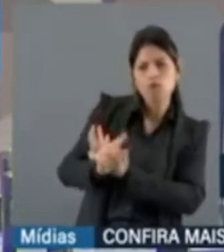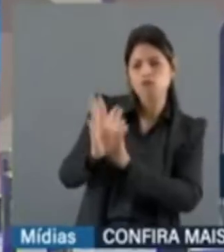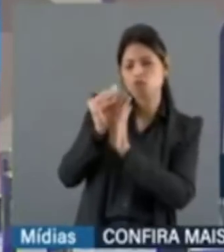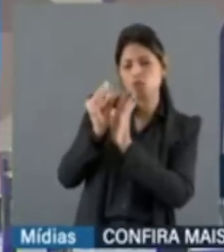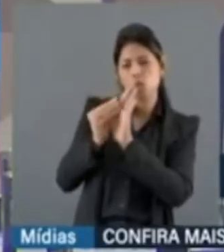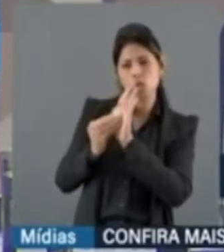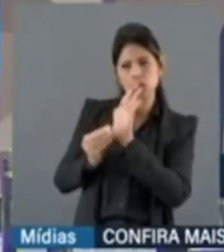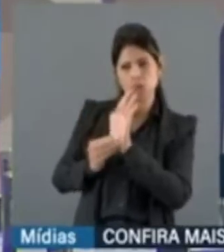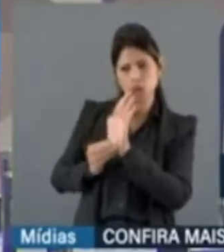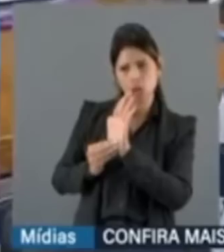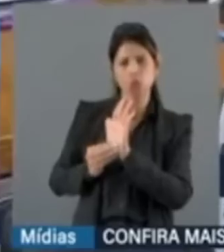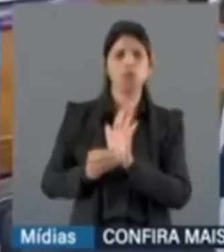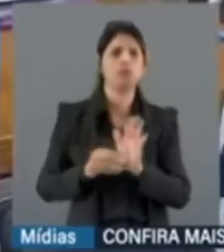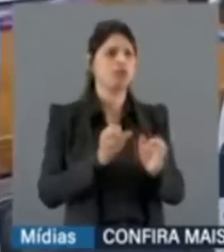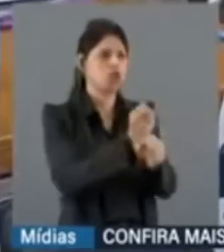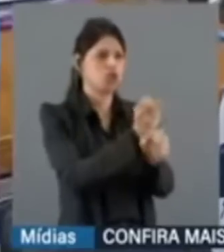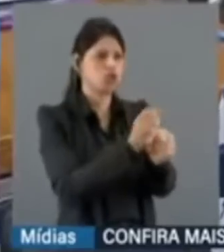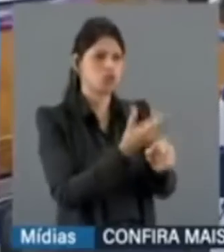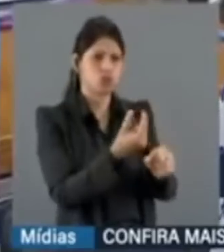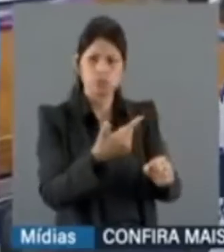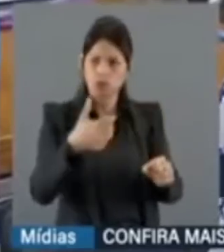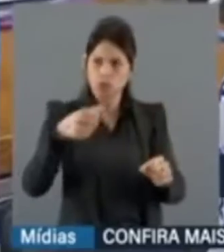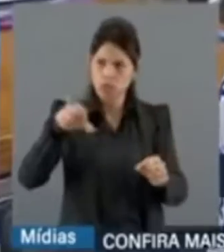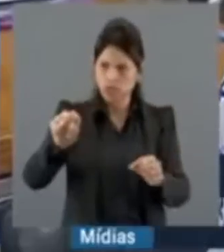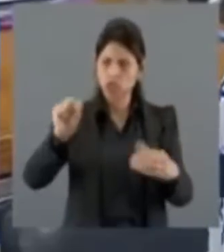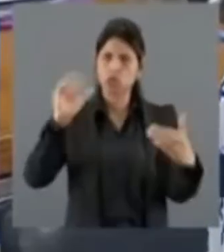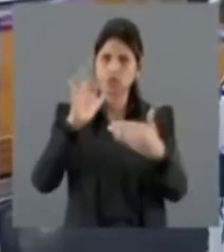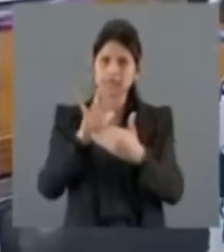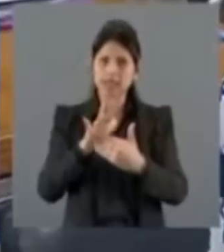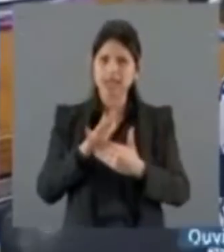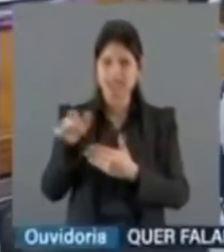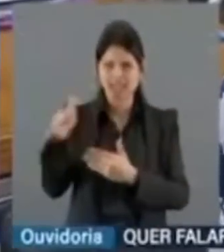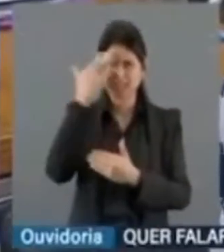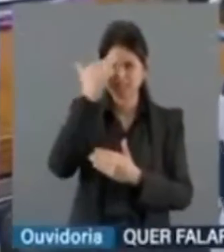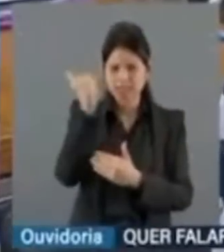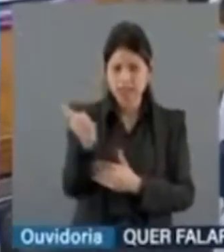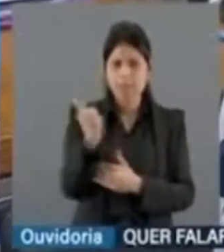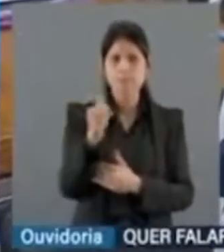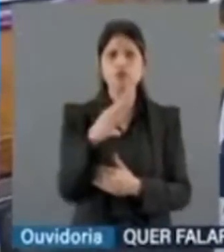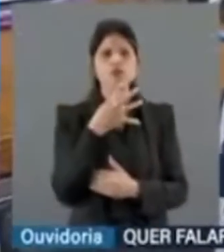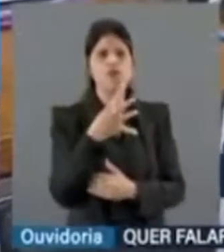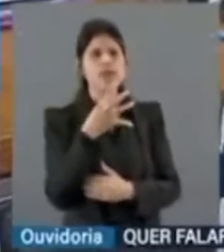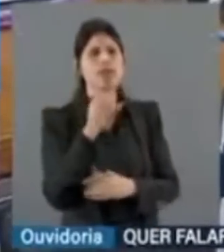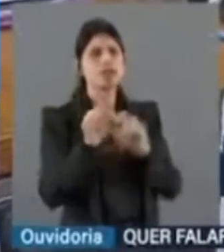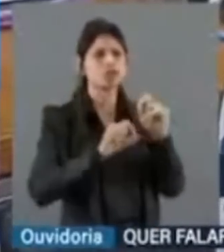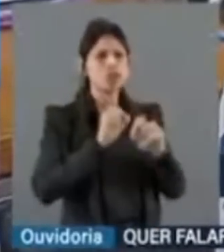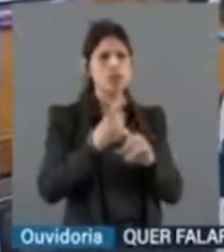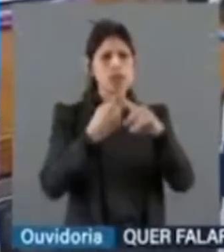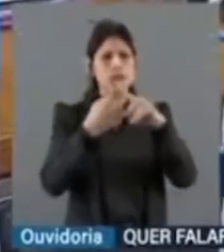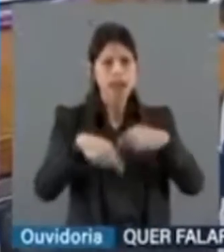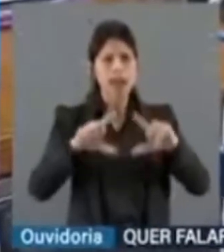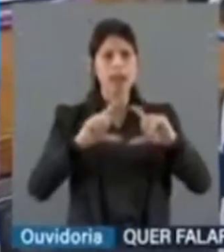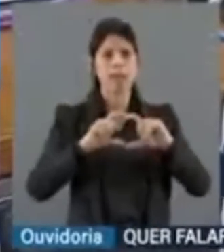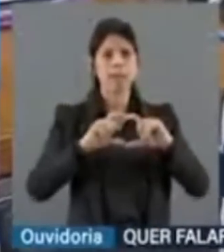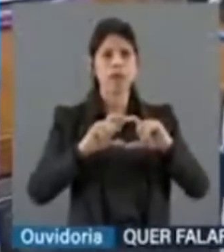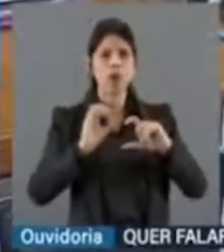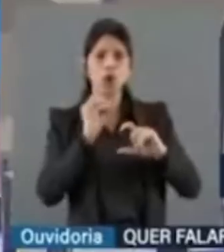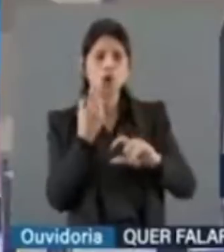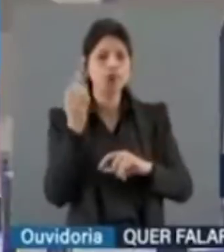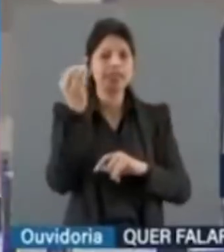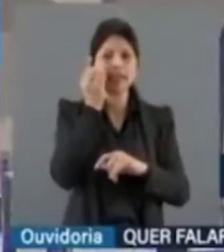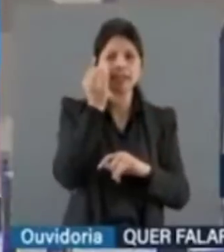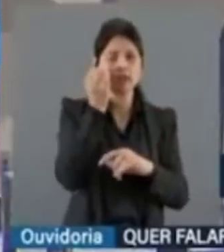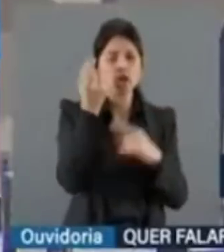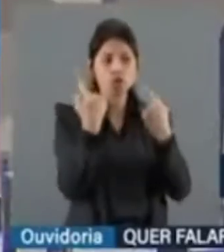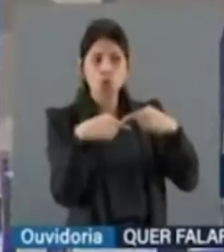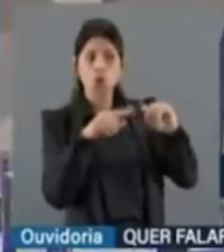E de 2018 para cá, sabe se alguma medida foi sugerida pela ABIN para a superação desse risco? Alguma foi colocada em prática? As